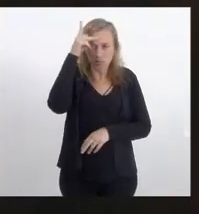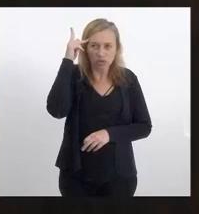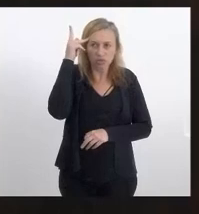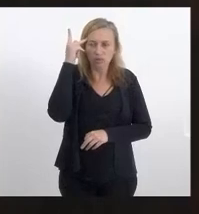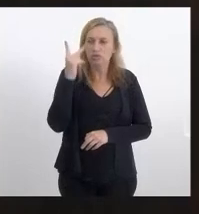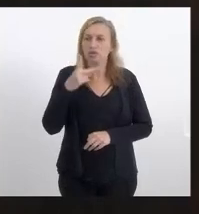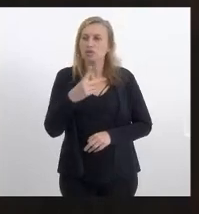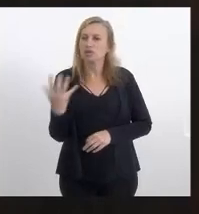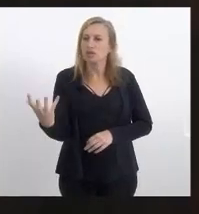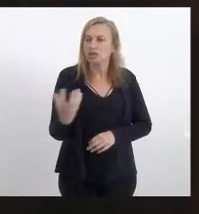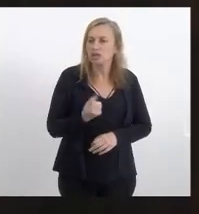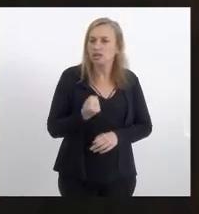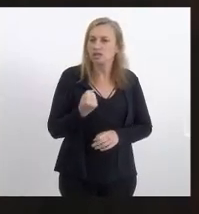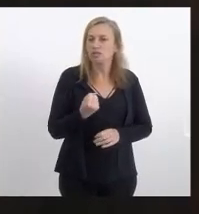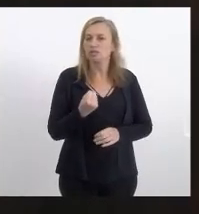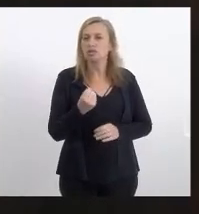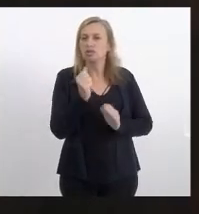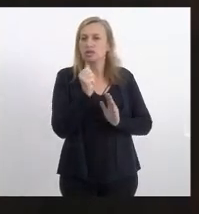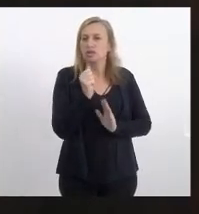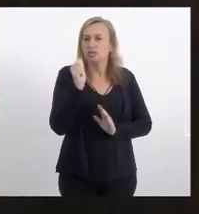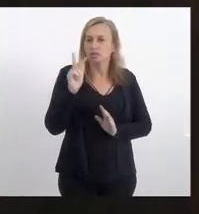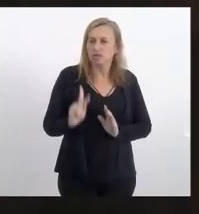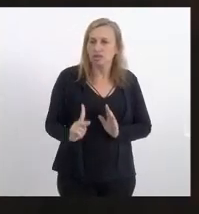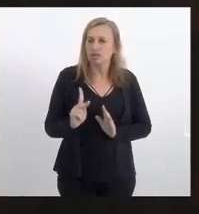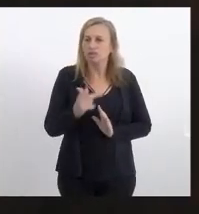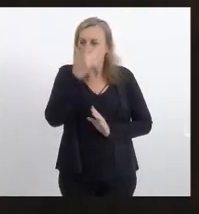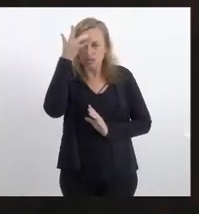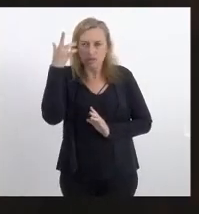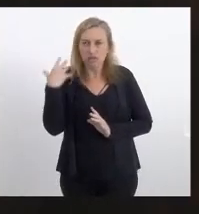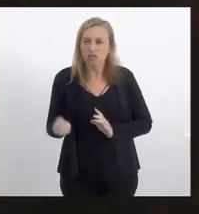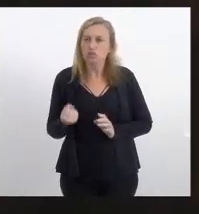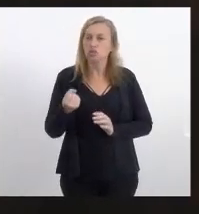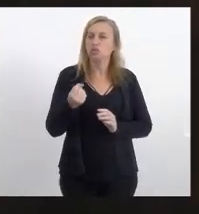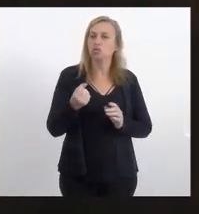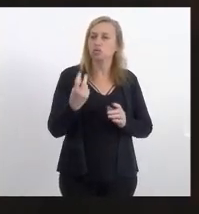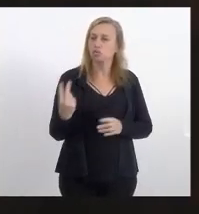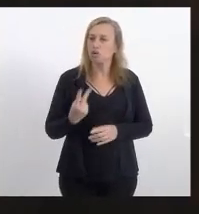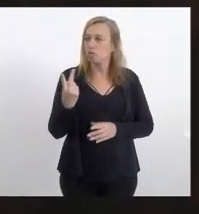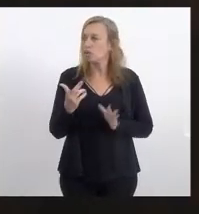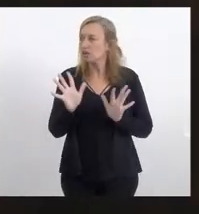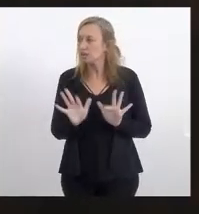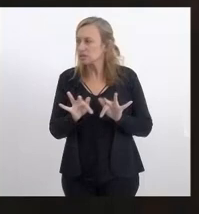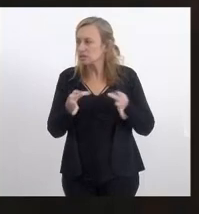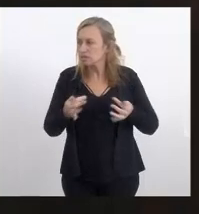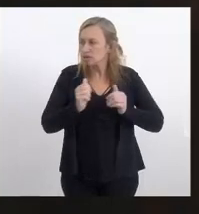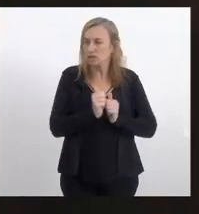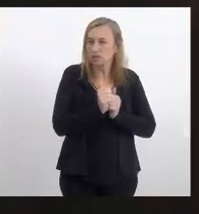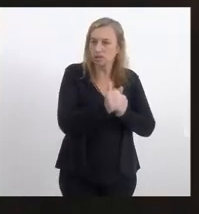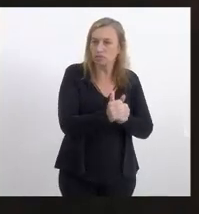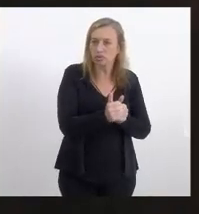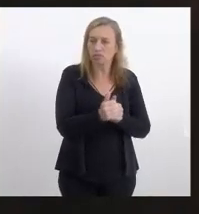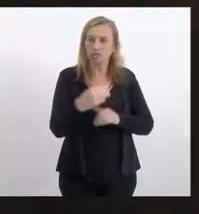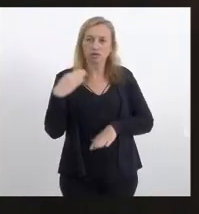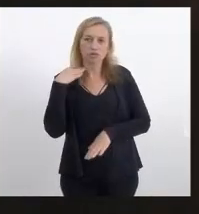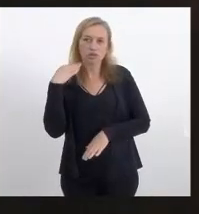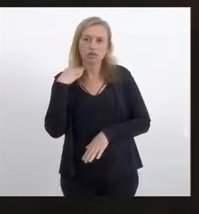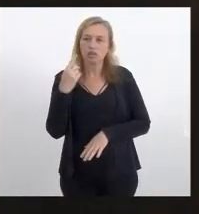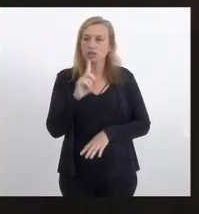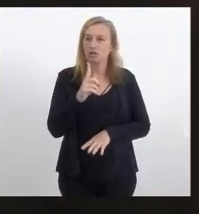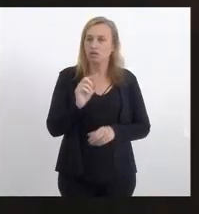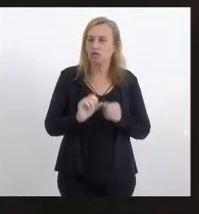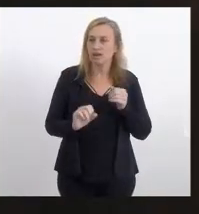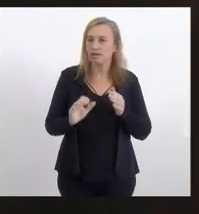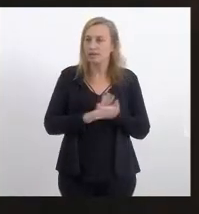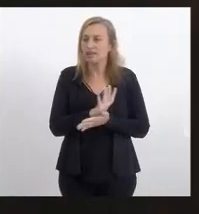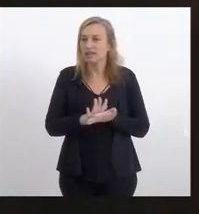pessoas que vão receber Aposentados e pensionista o valor e a gente simplesmente encaminha para o banco a gente não